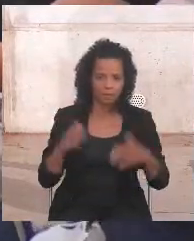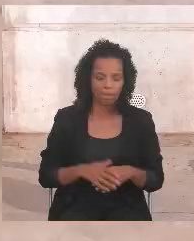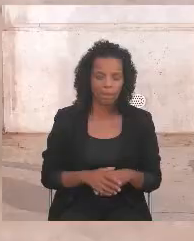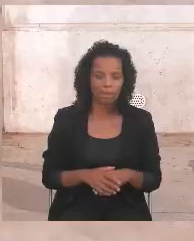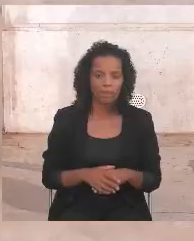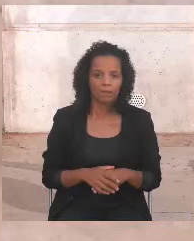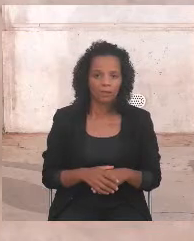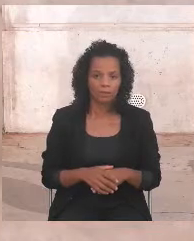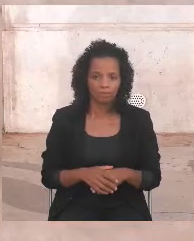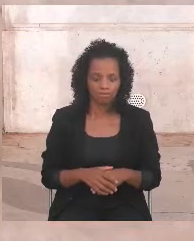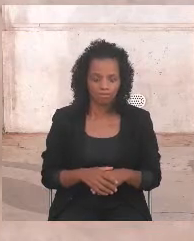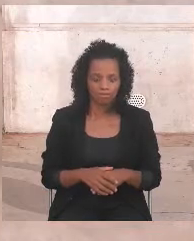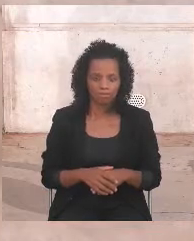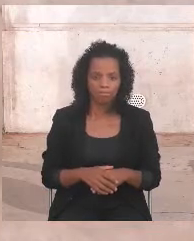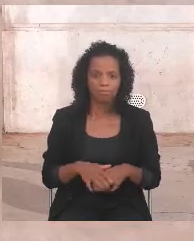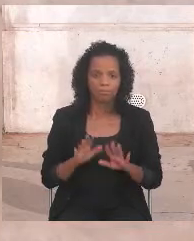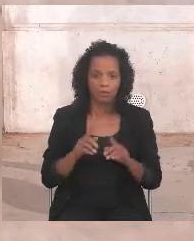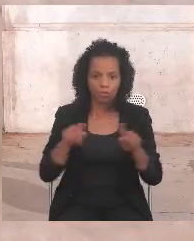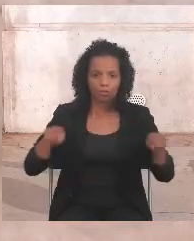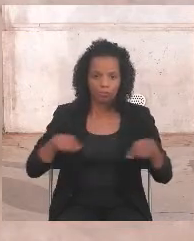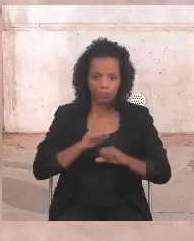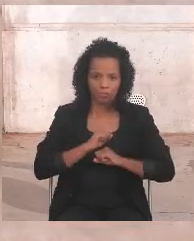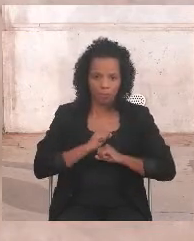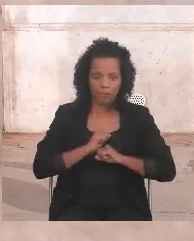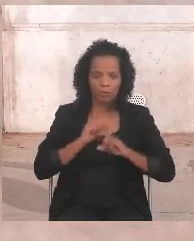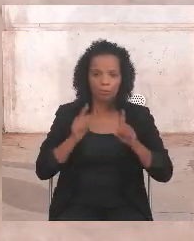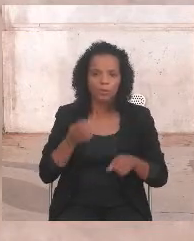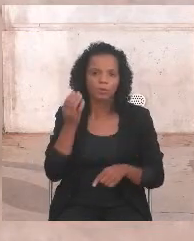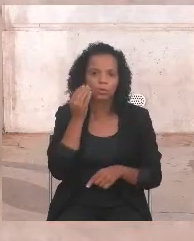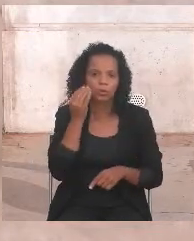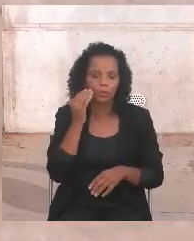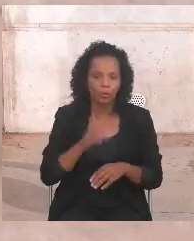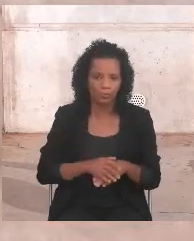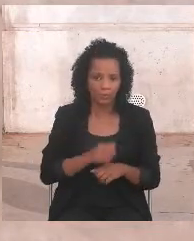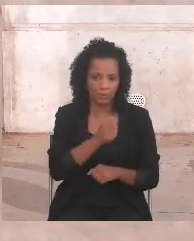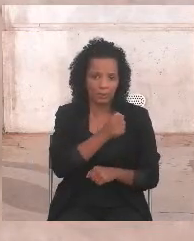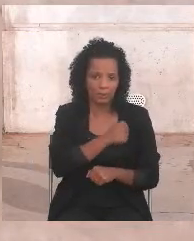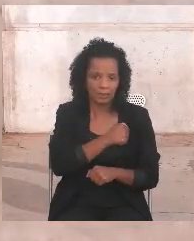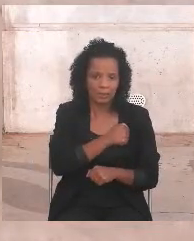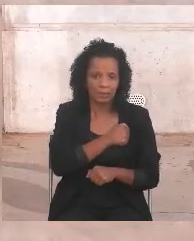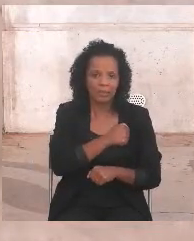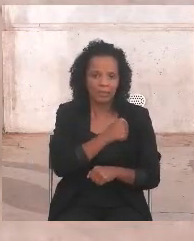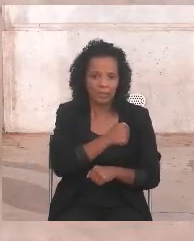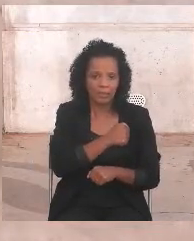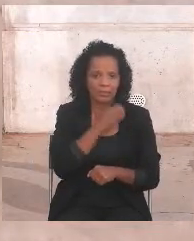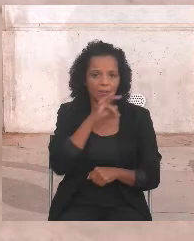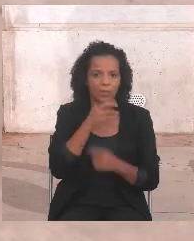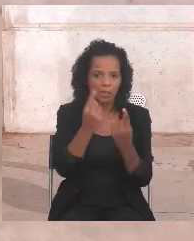Mas o nosso espaço começa, antes de mais, com a habitação de cada família.